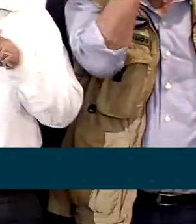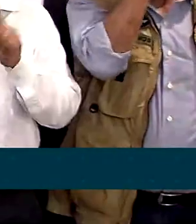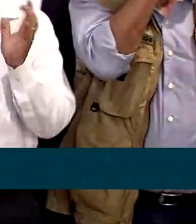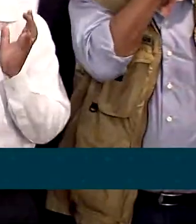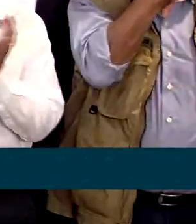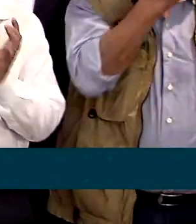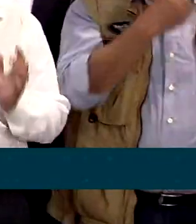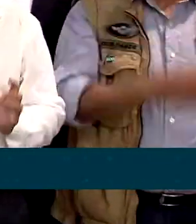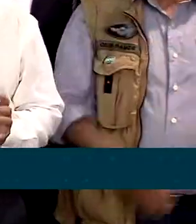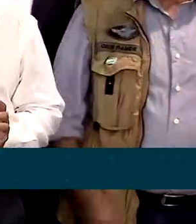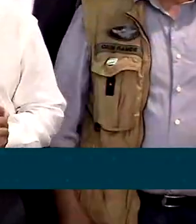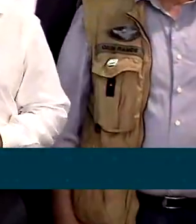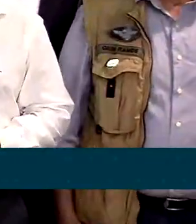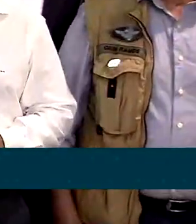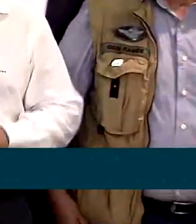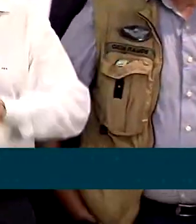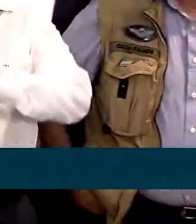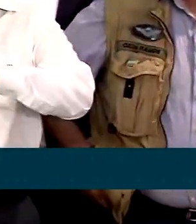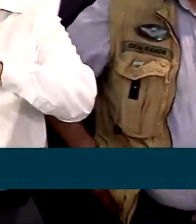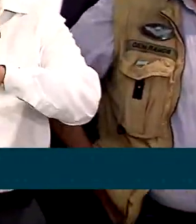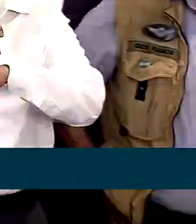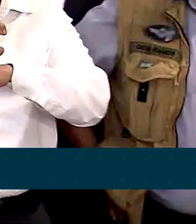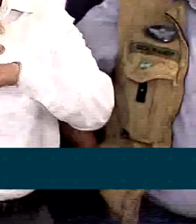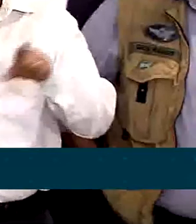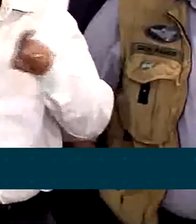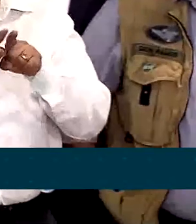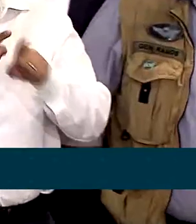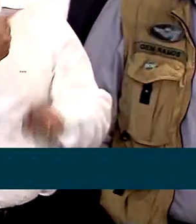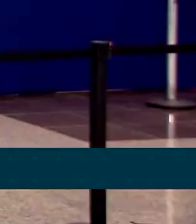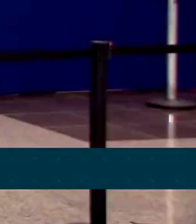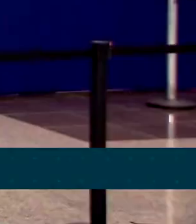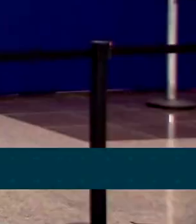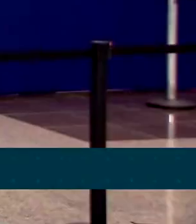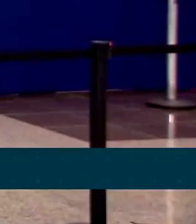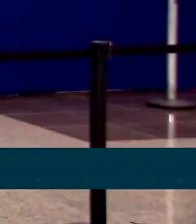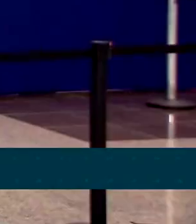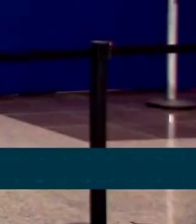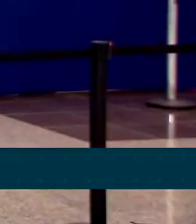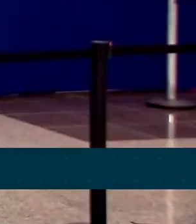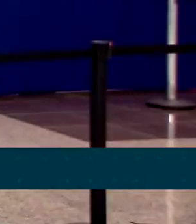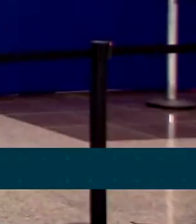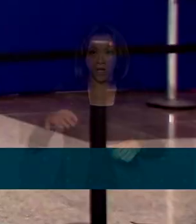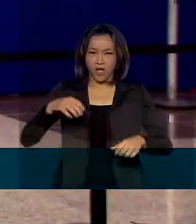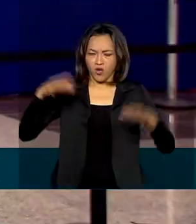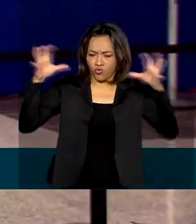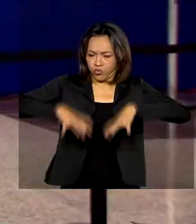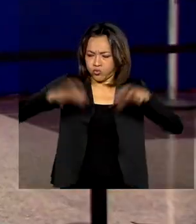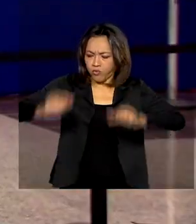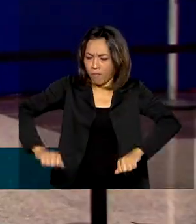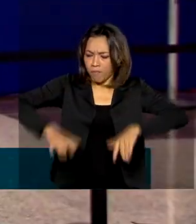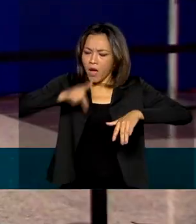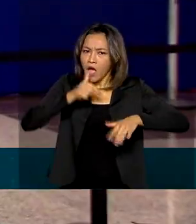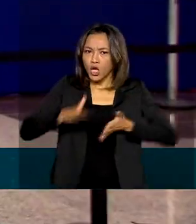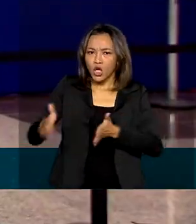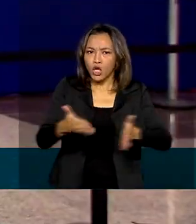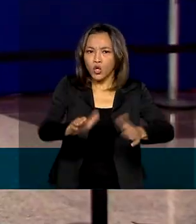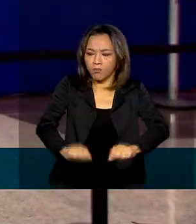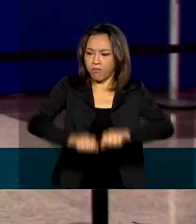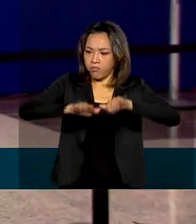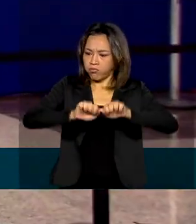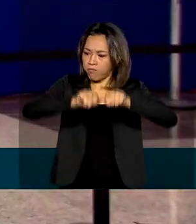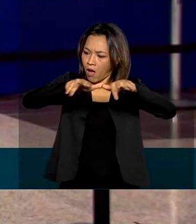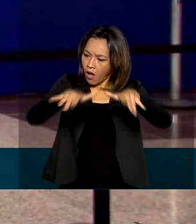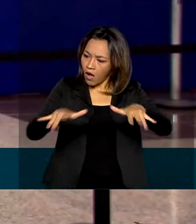do Estado, bem como na presença do governador. Além das cheias dos rios, que causam alagamentos em